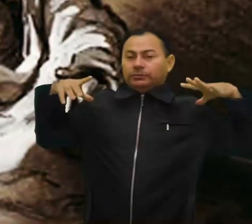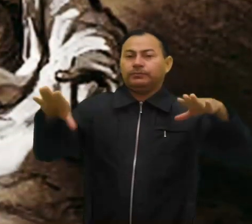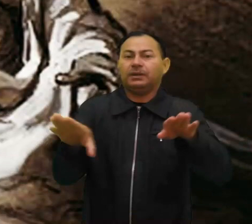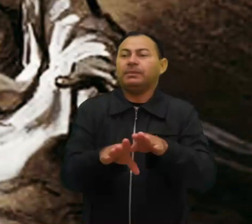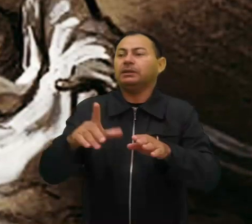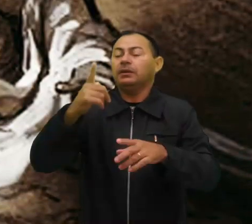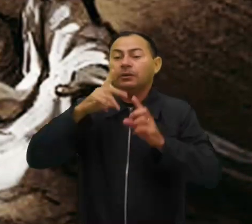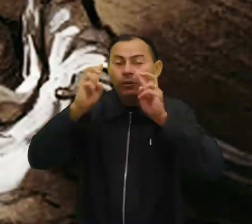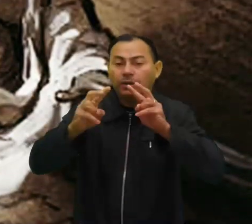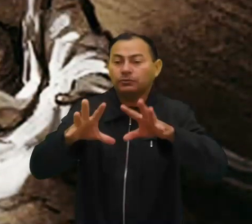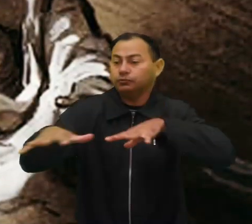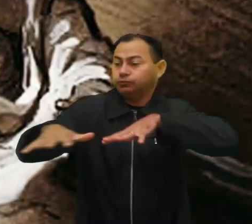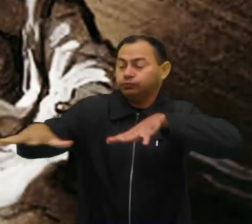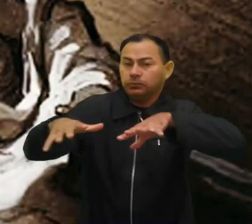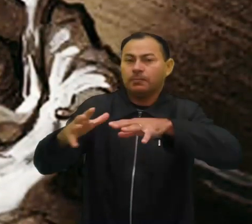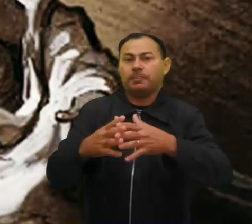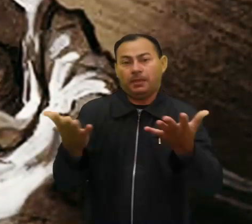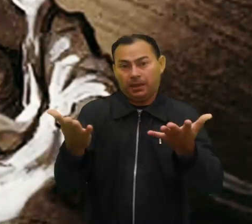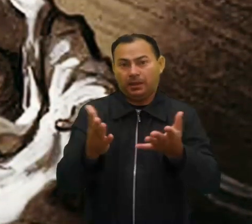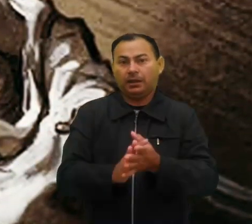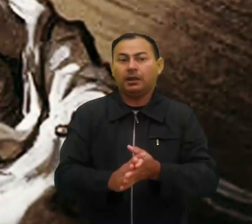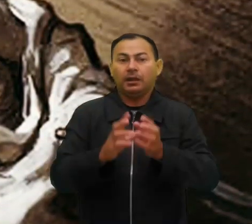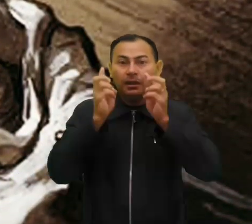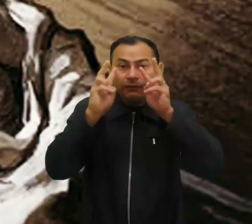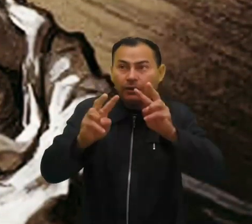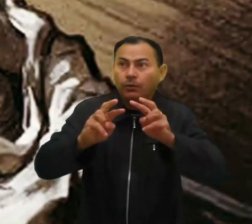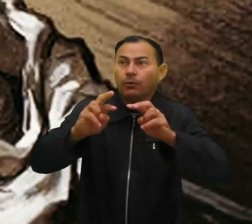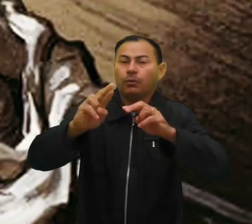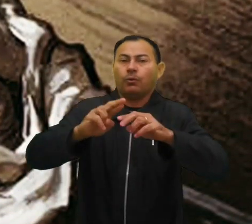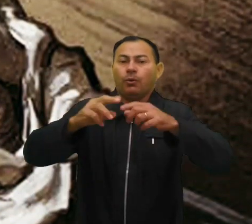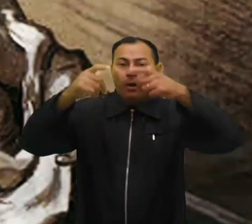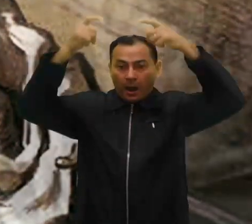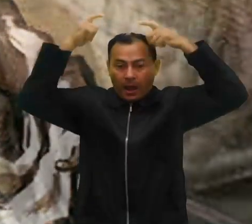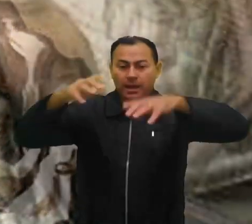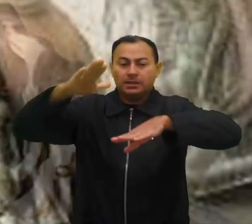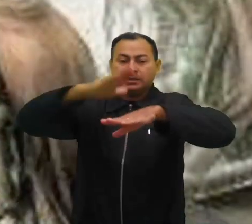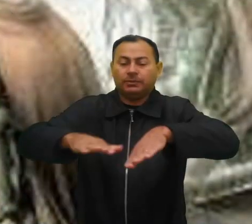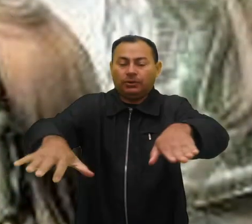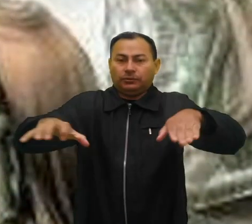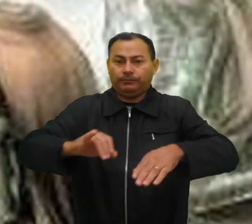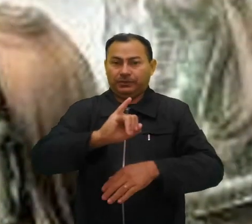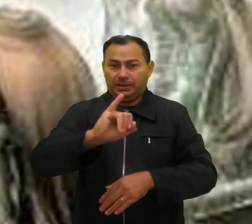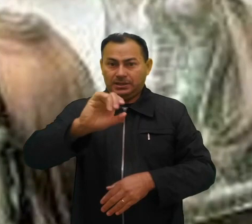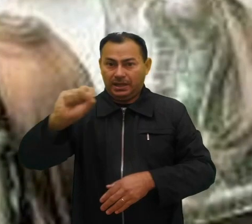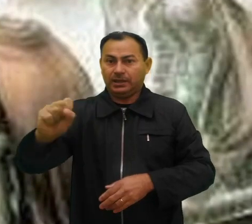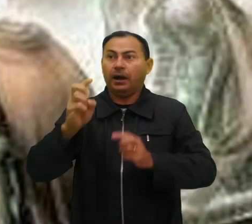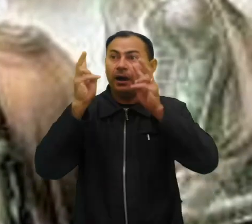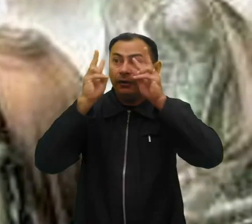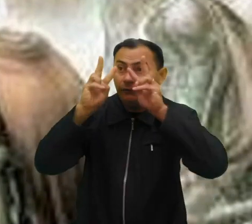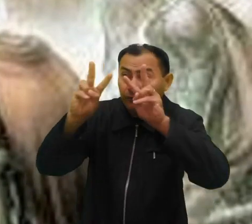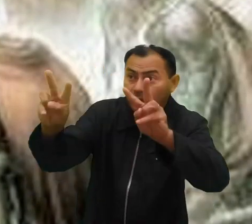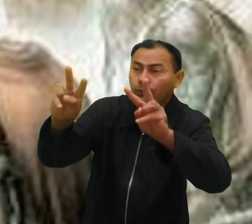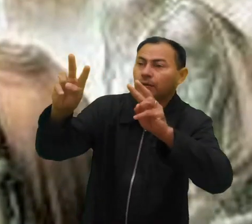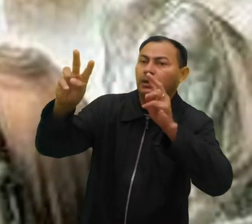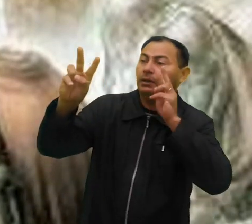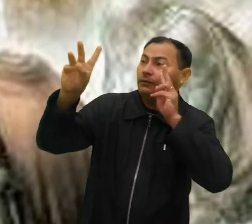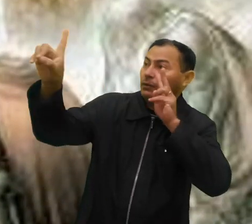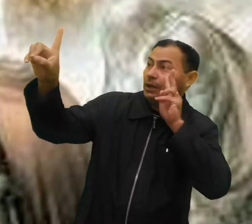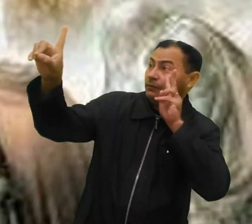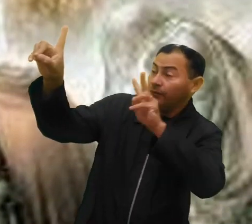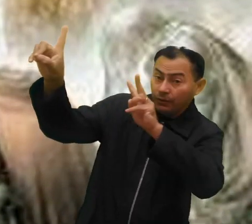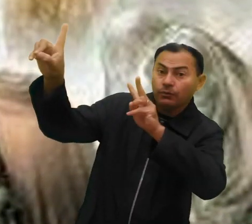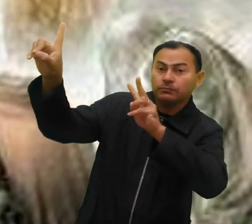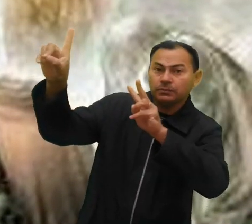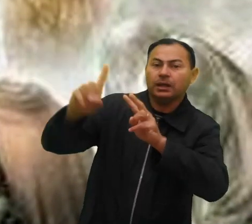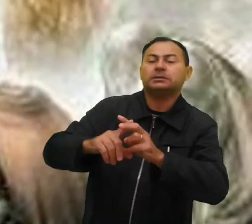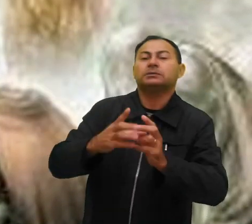templo, houve um grande terremoto. Foi então que ele viu o rei sobre o altar. Isaías viu o Senhor. Podem acreditar, esses